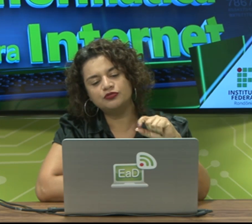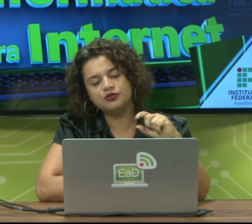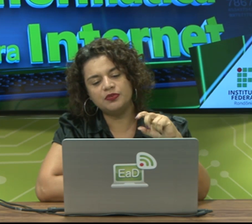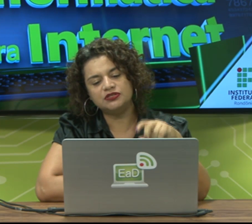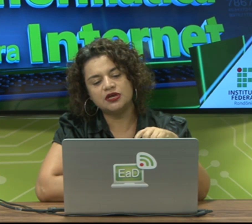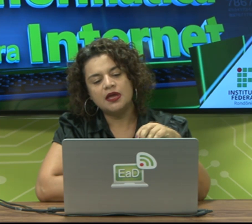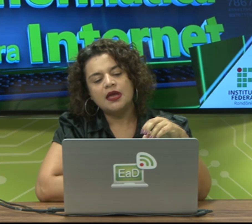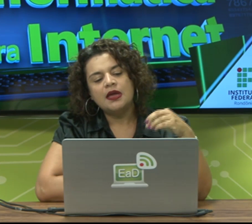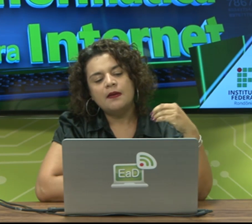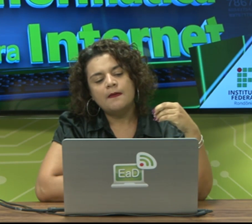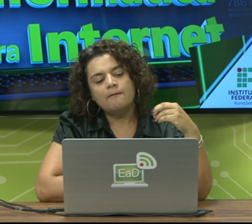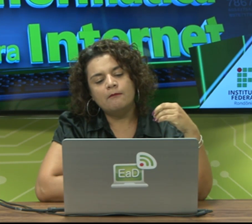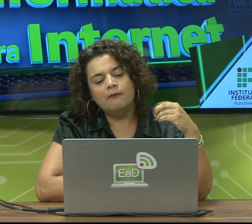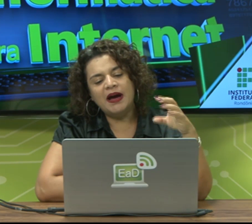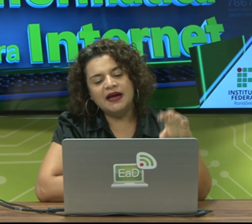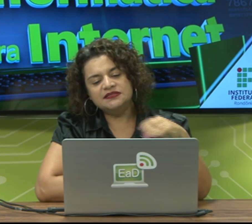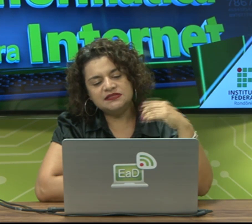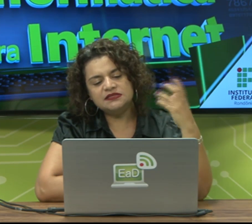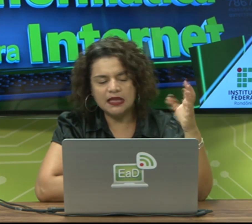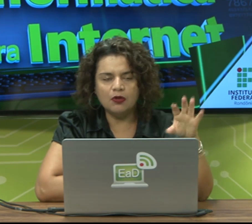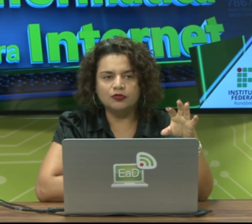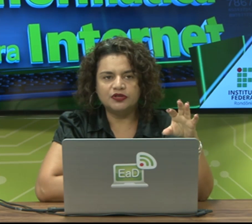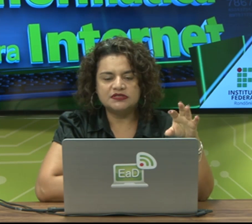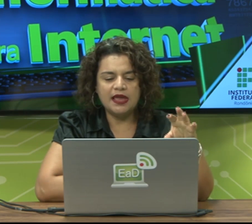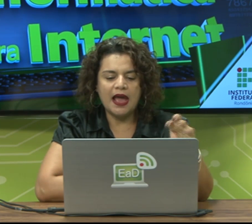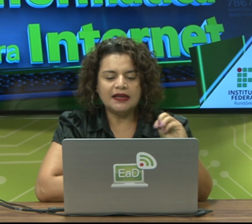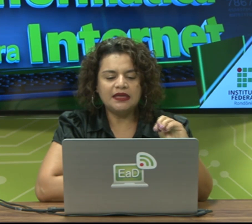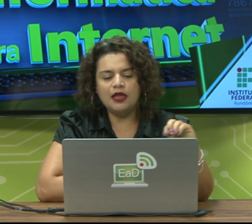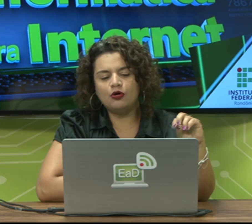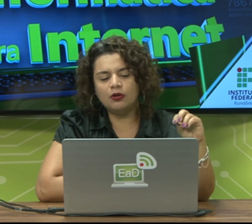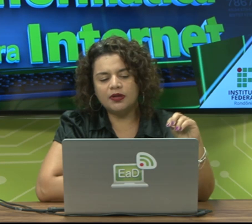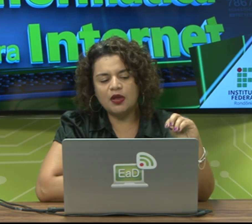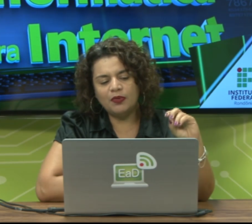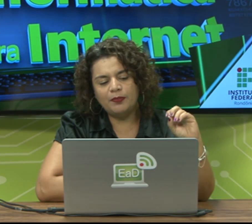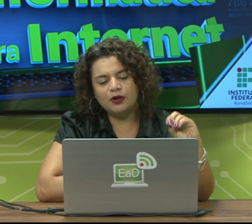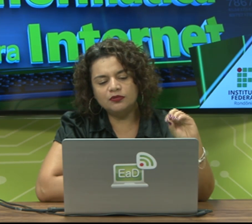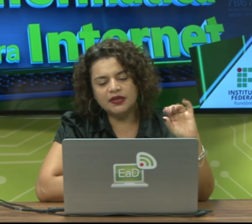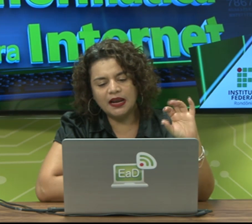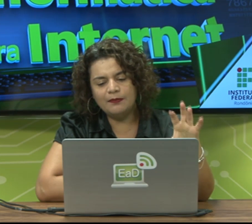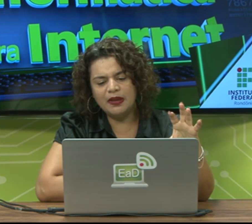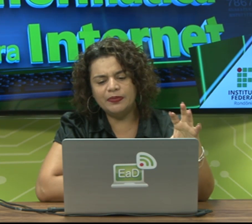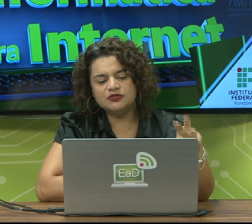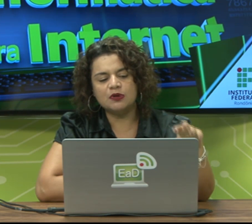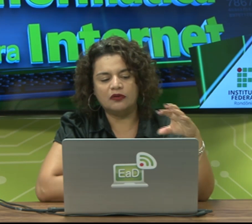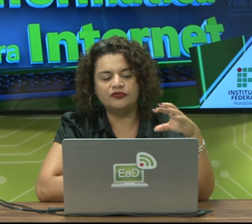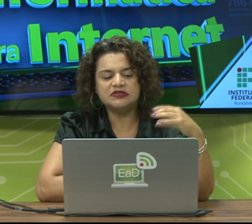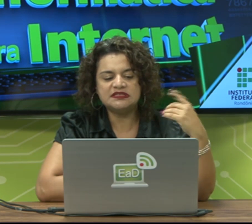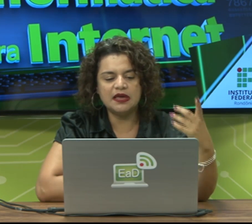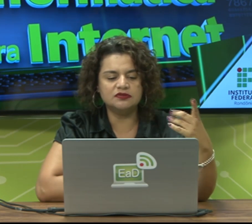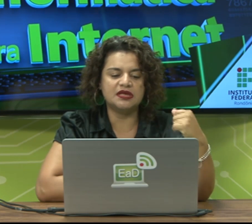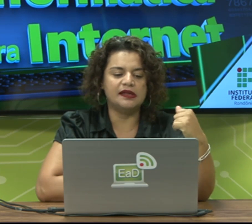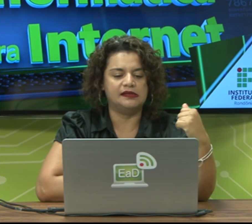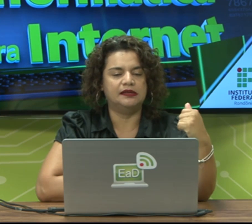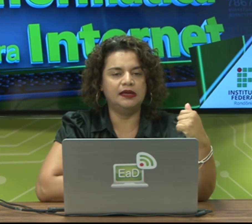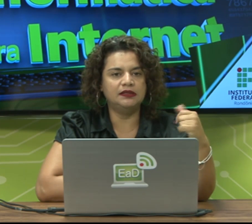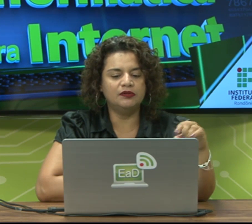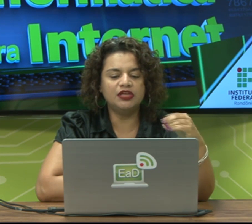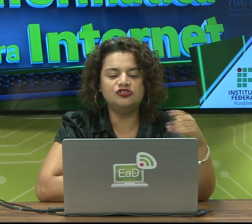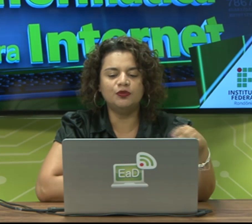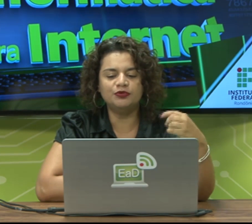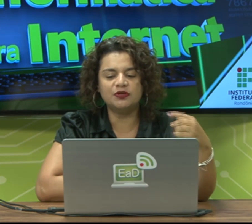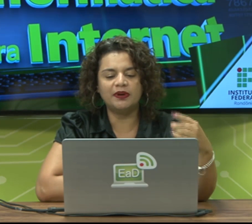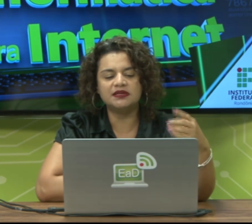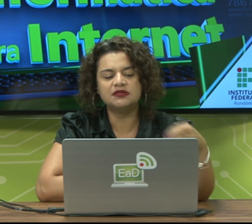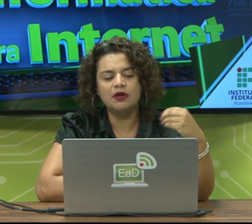recursos multimídia. Mas existem outras, né? Aqui eu coloquei uma pergunta que ela é bem pessoal. Você usaria, né? Então,